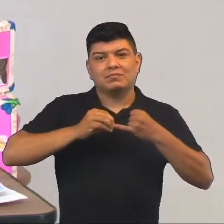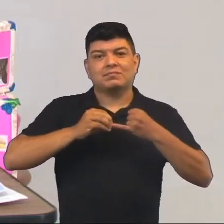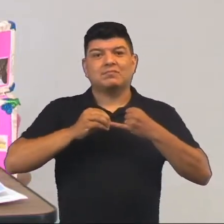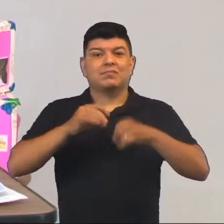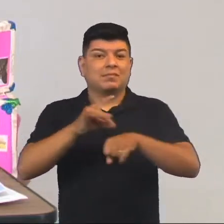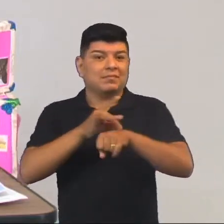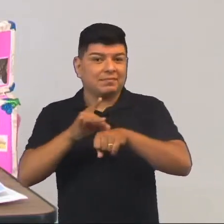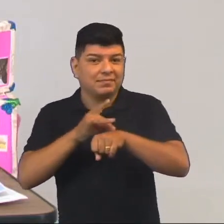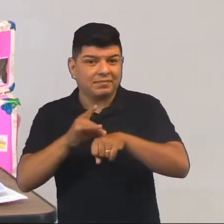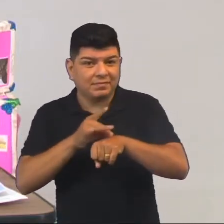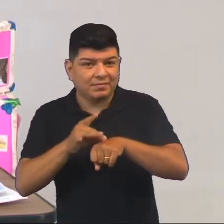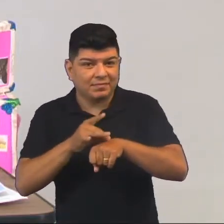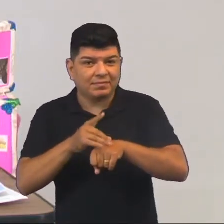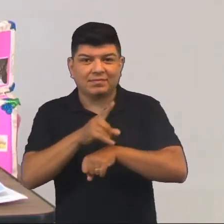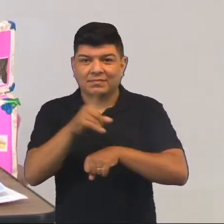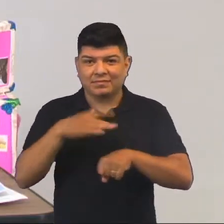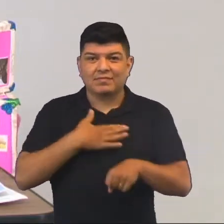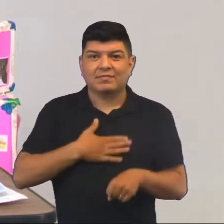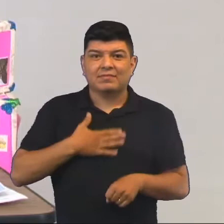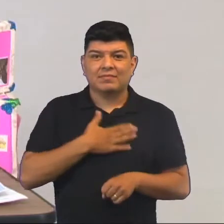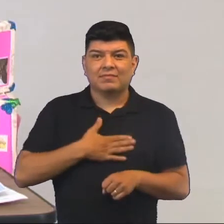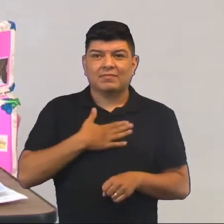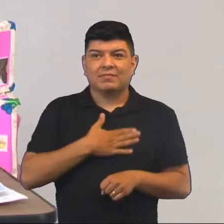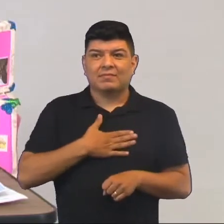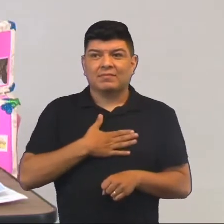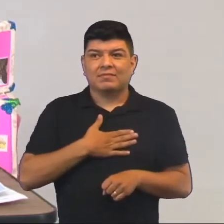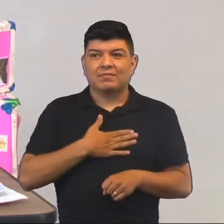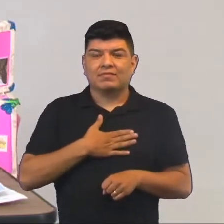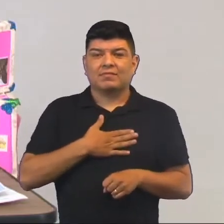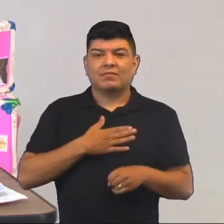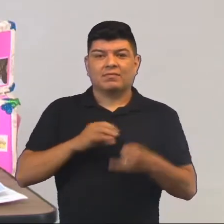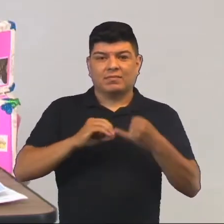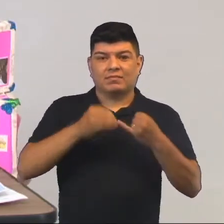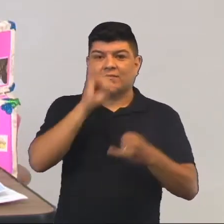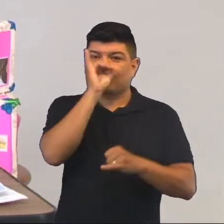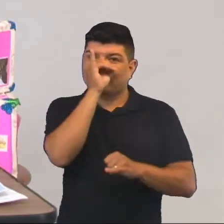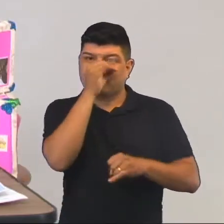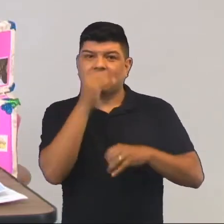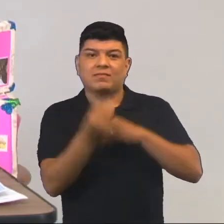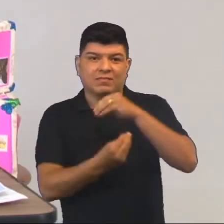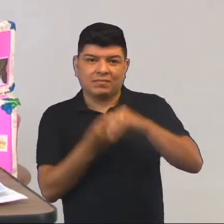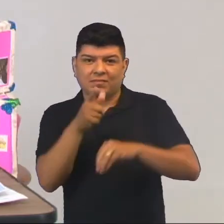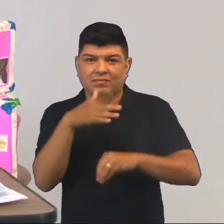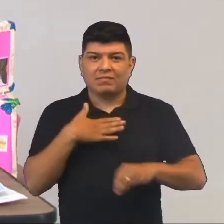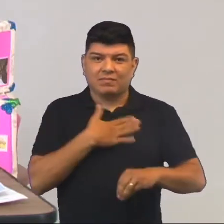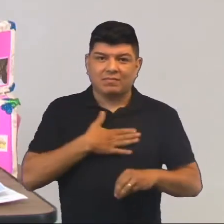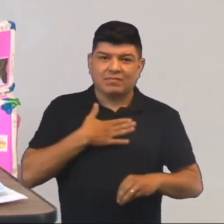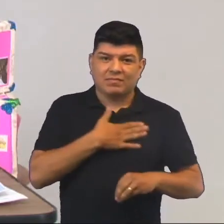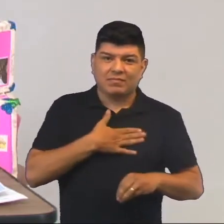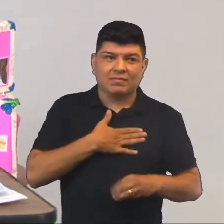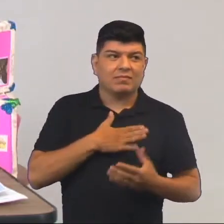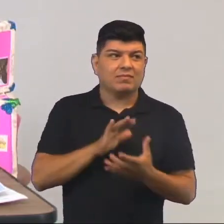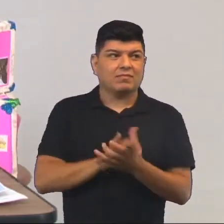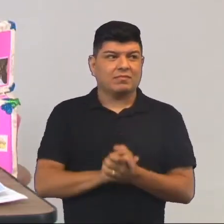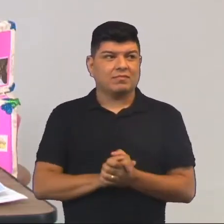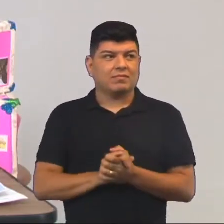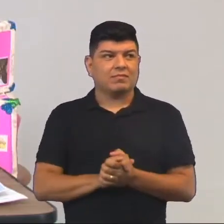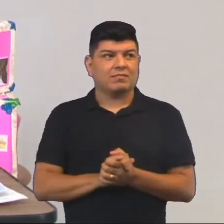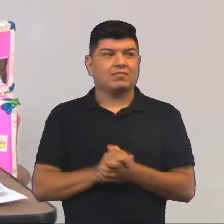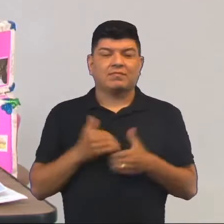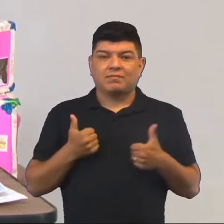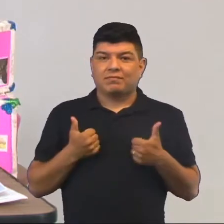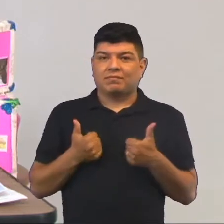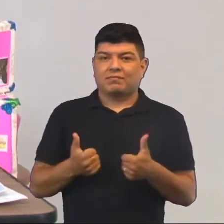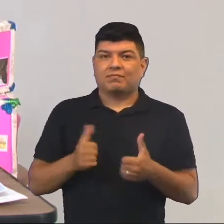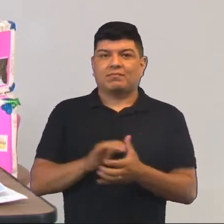feijão preto? Vocês gostam? E feijoada? Vocês já ouviram falar em feijoada?